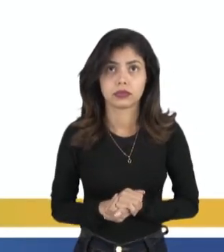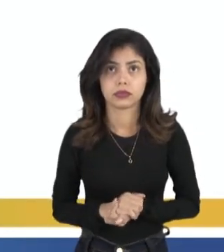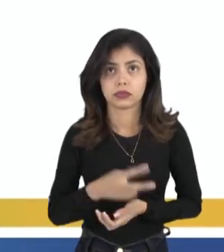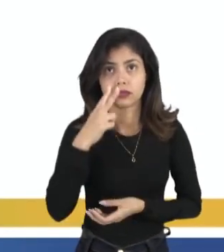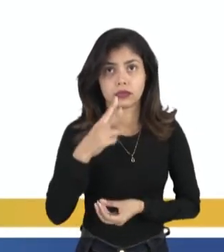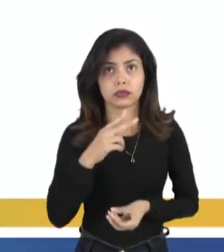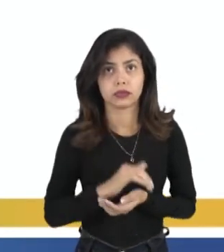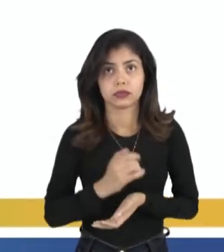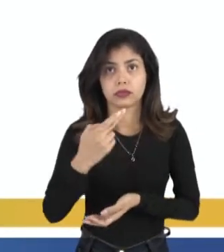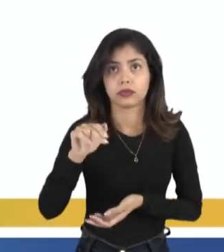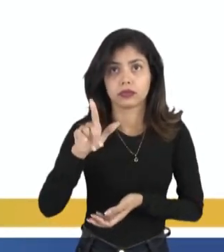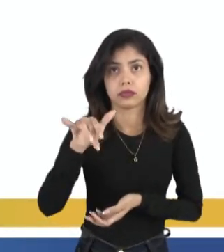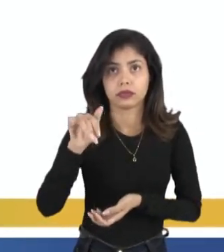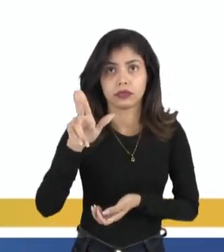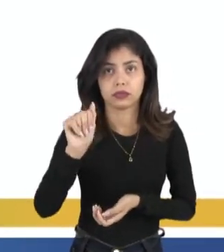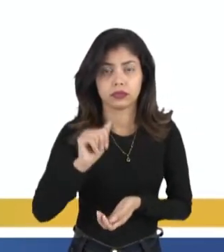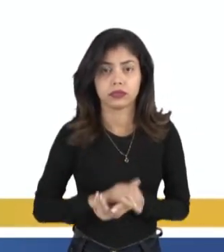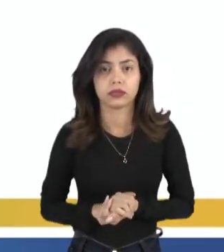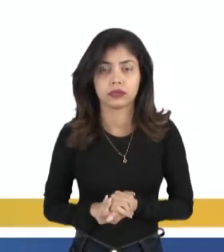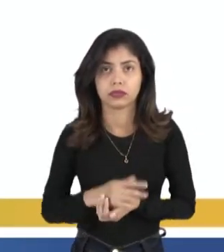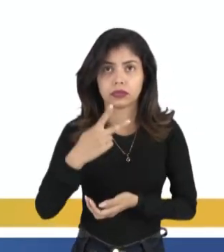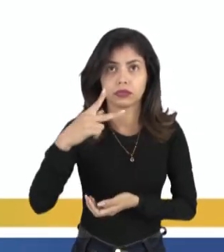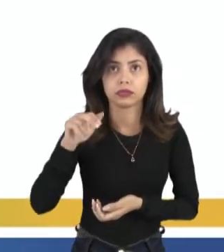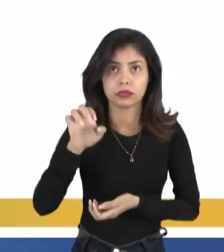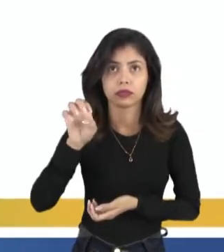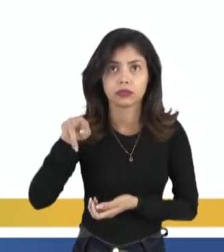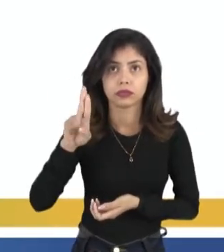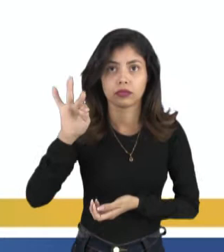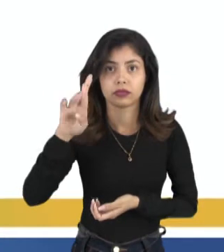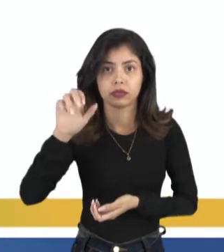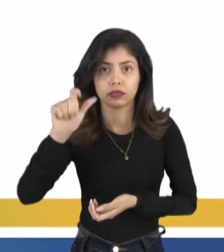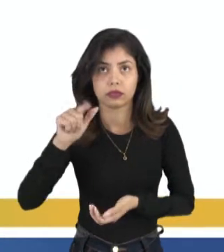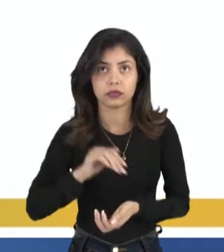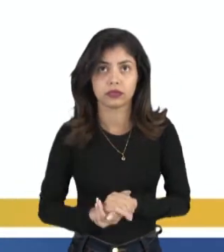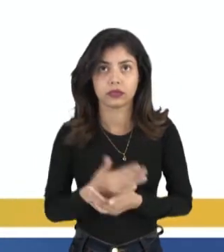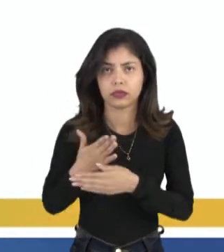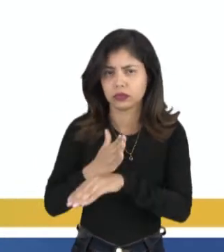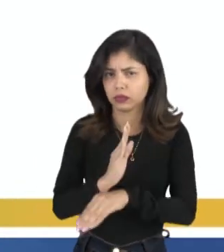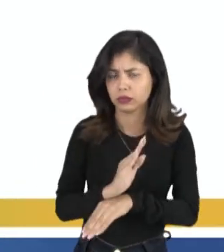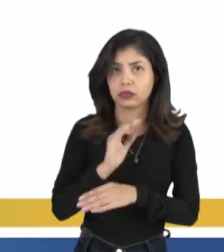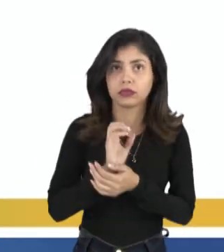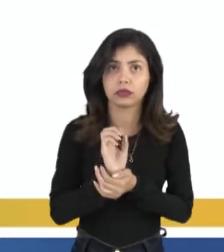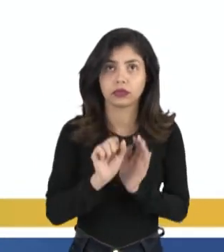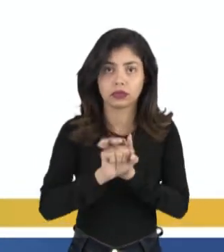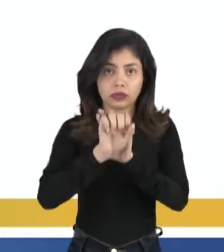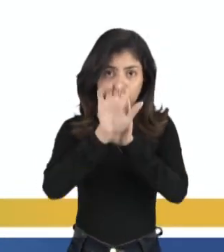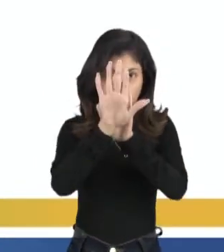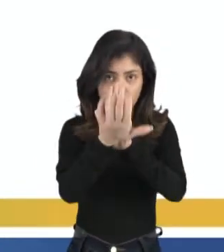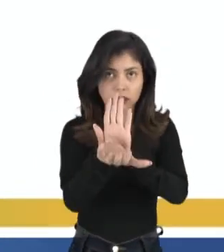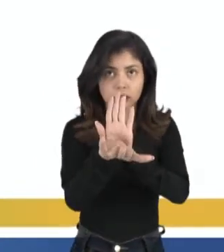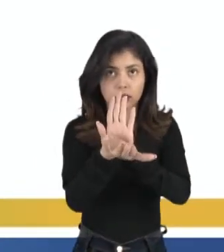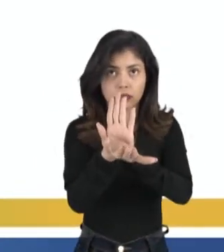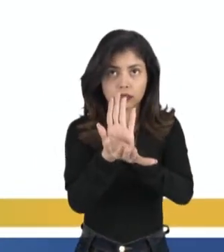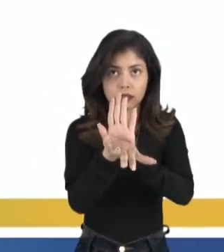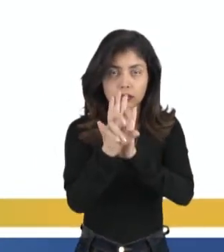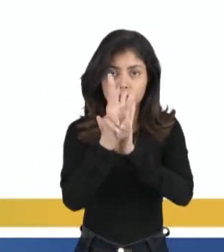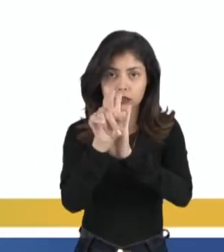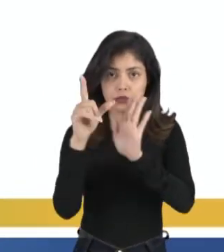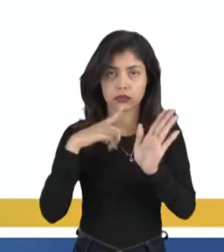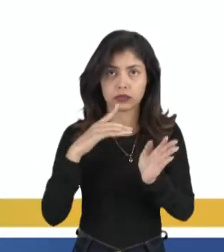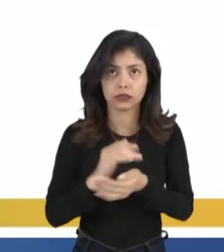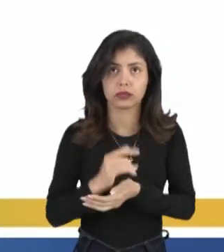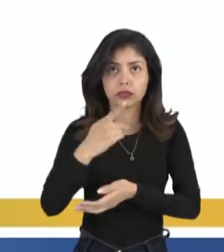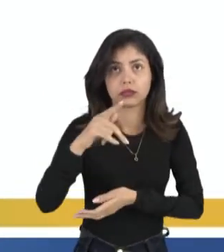classificação aqui, ó, eclipse penumbral. Aqui, quando a Lua começa a entrar na umbra, na sombra, nós vamos ter o